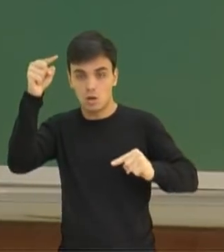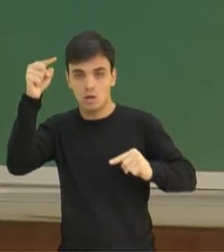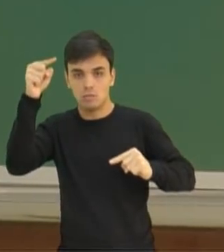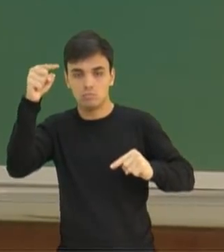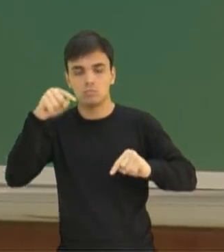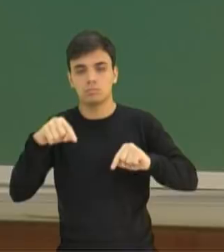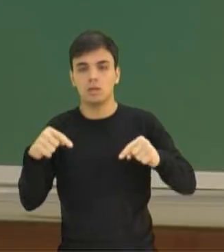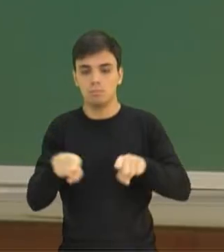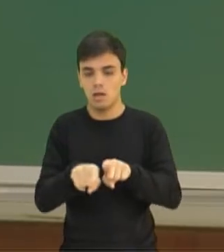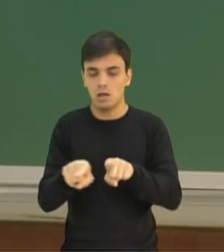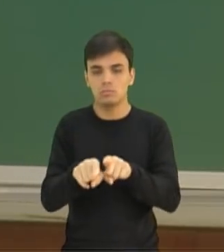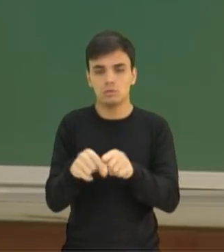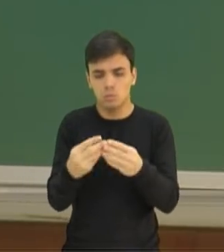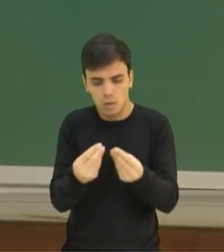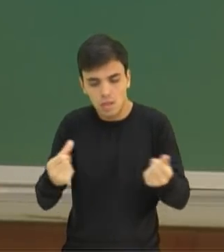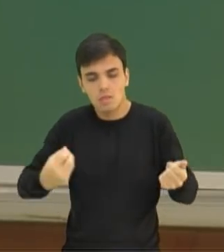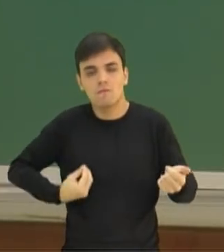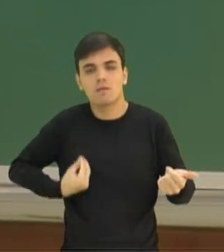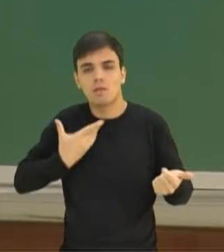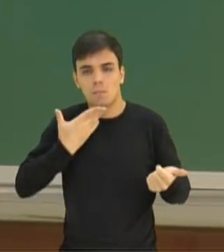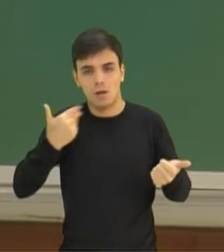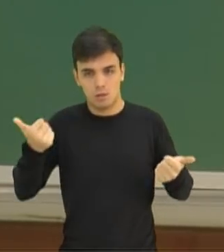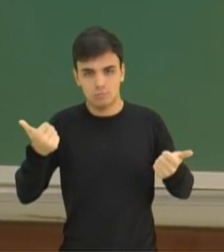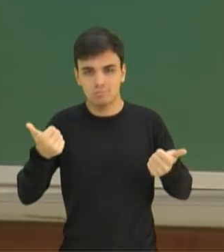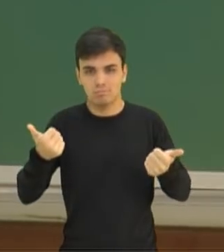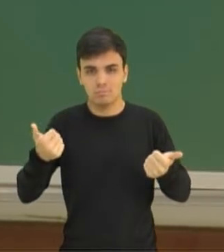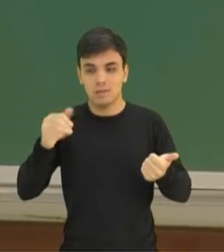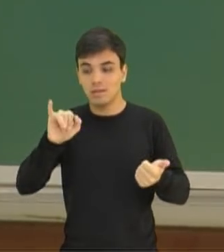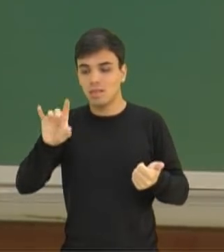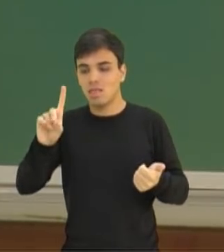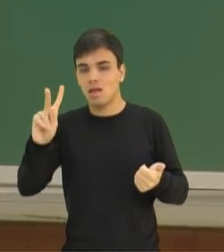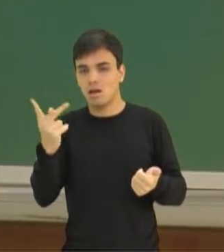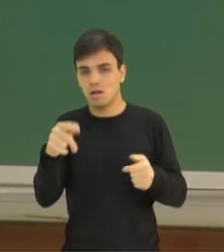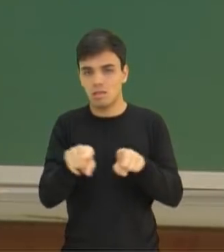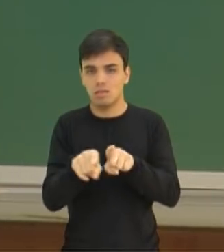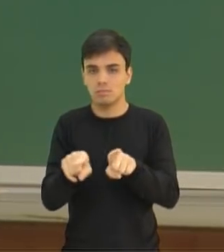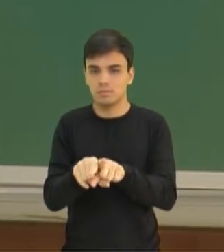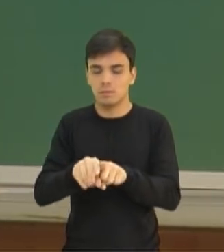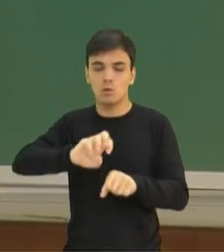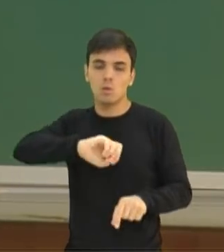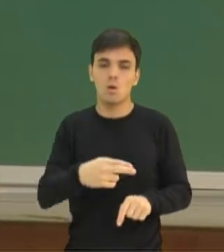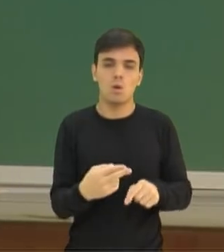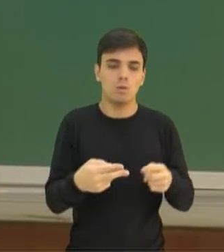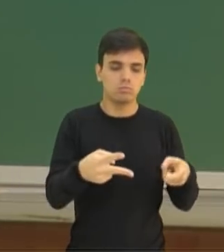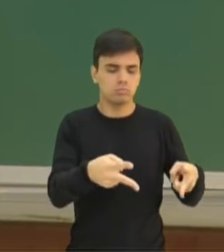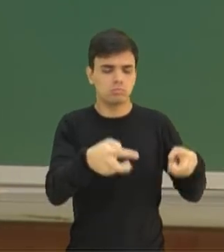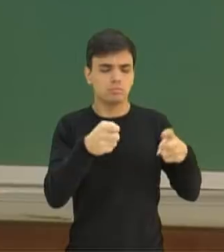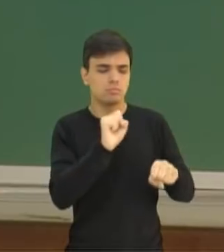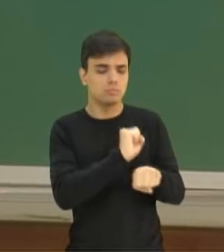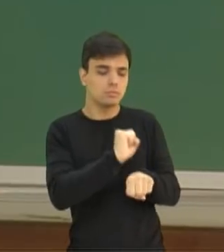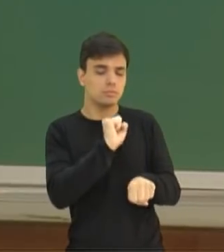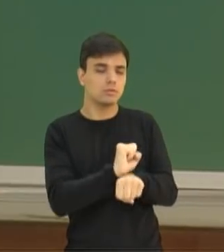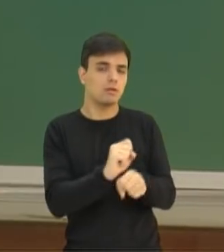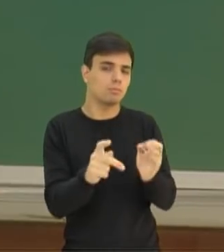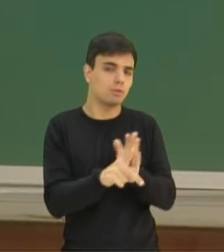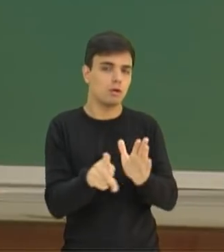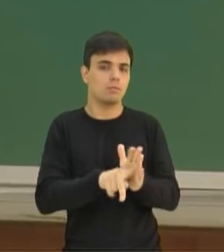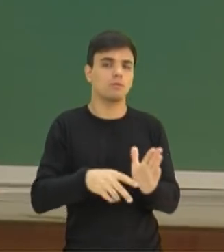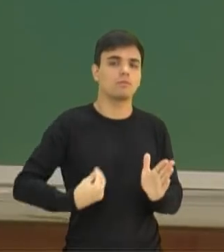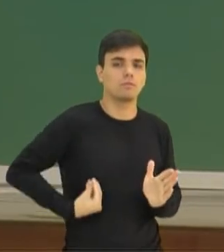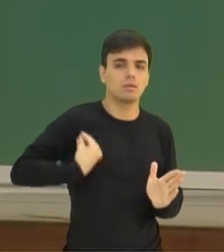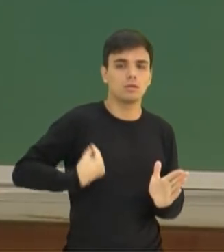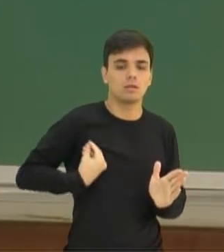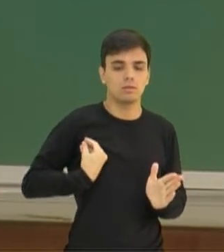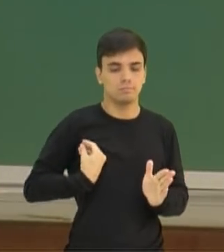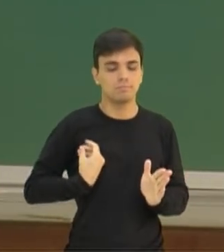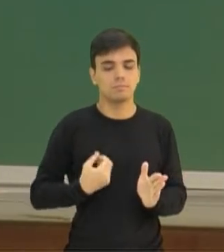vida da população. O IDH vai ser mais elevado. A expectativa de vida, que a gente também estudou sobre isso. Quanto a população daquele